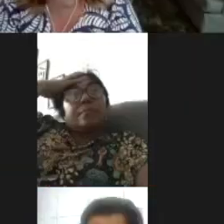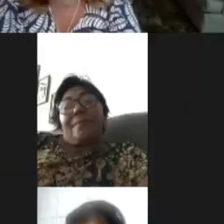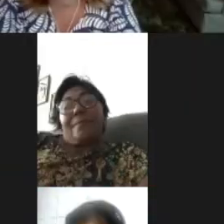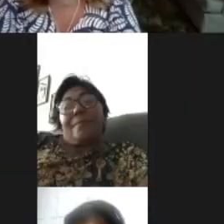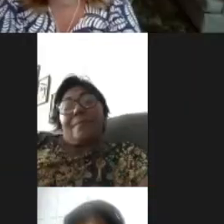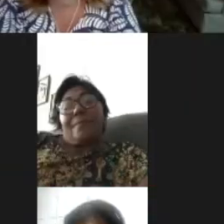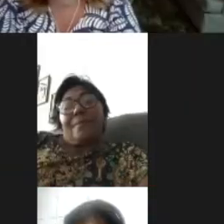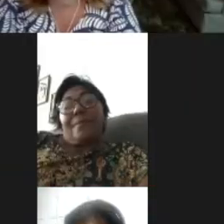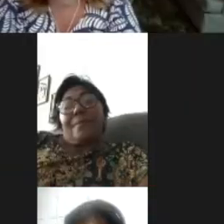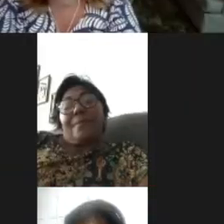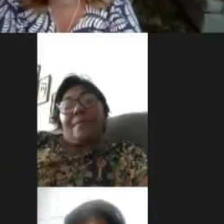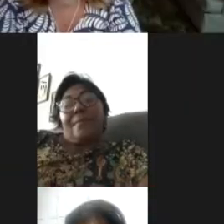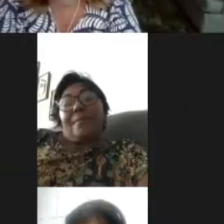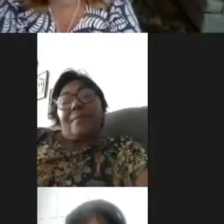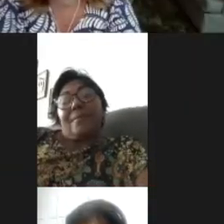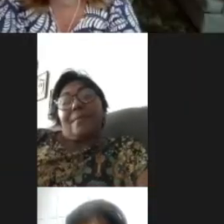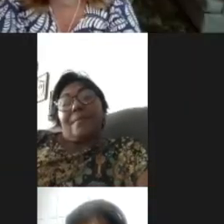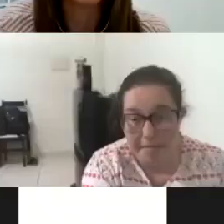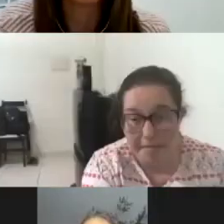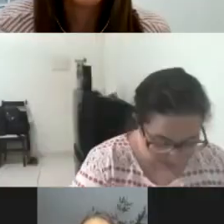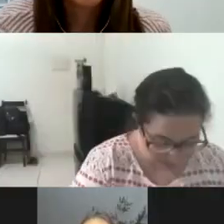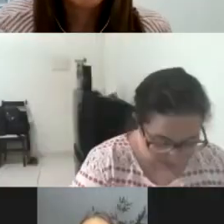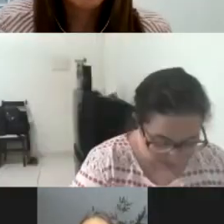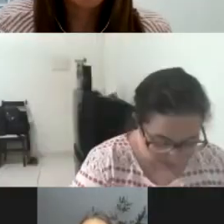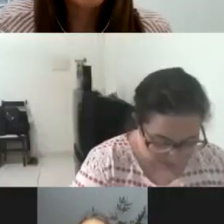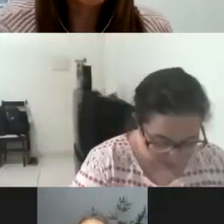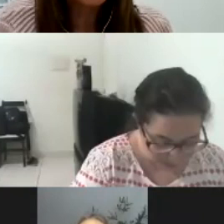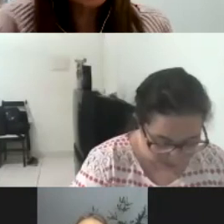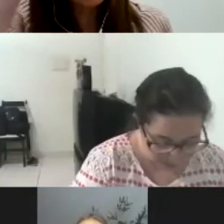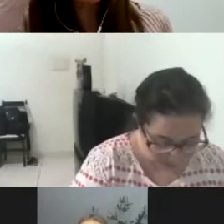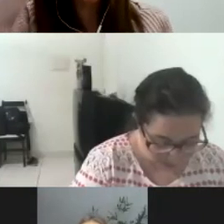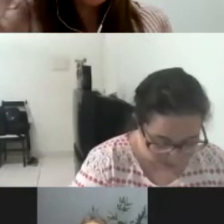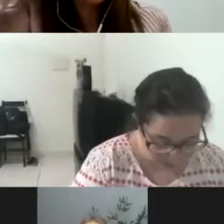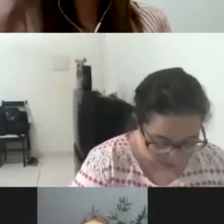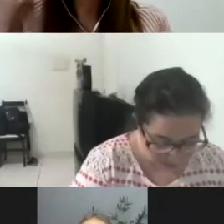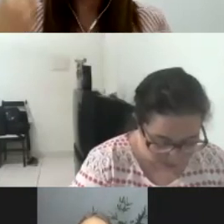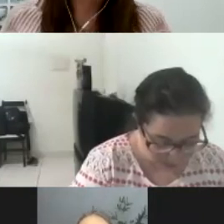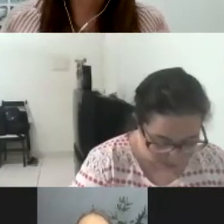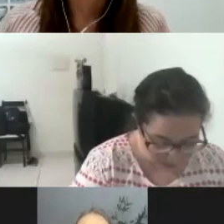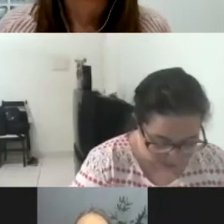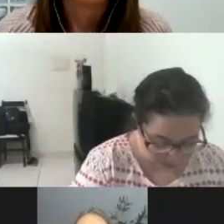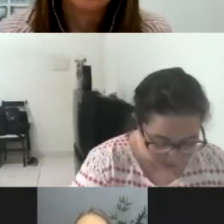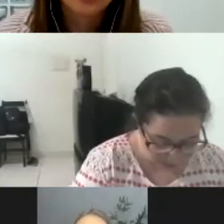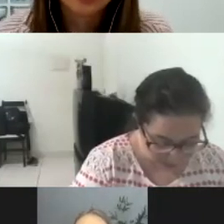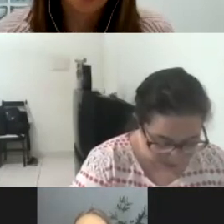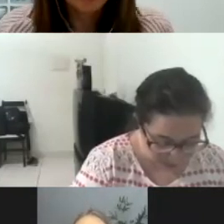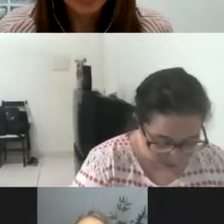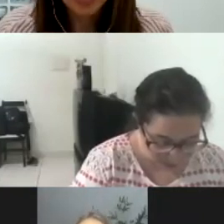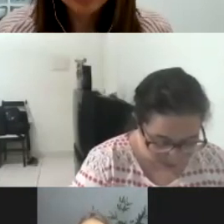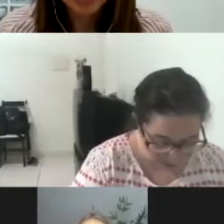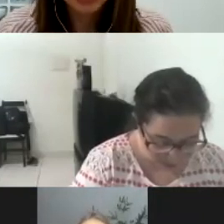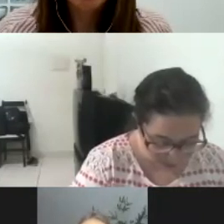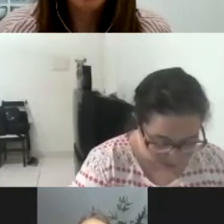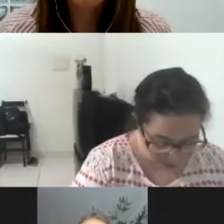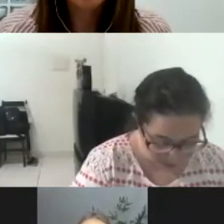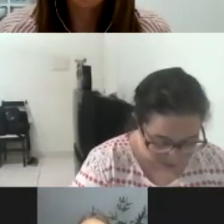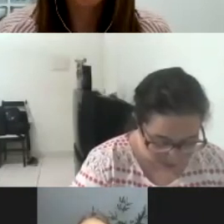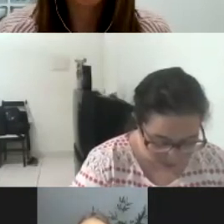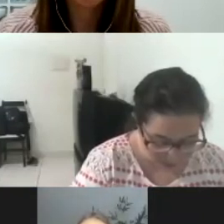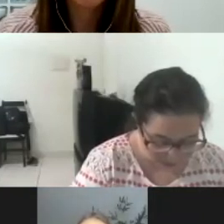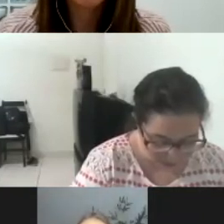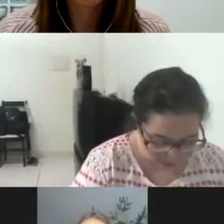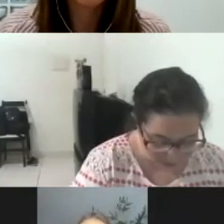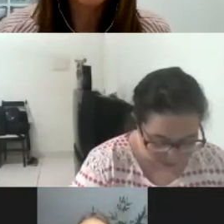que ninguém, elas consigam entender que, assim, para você vender low carb, né, e para